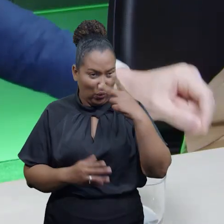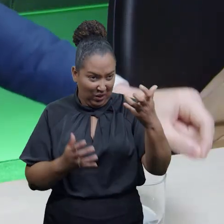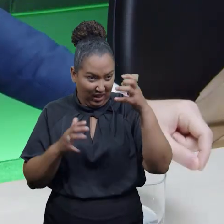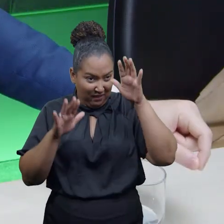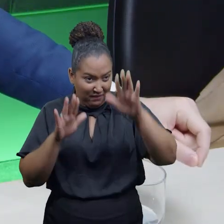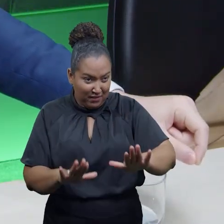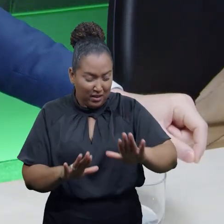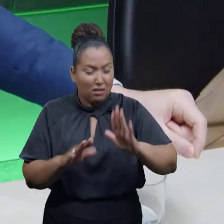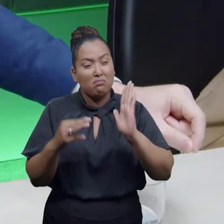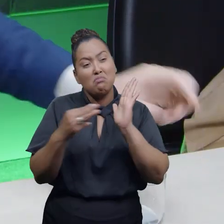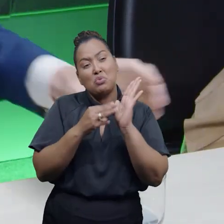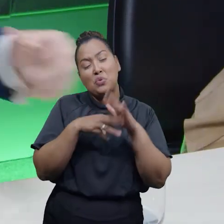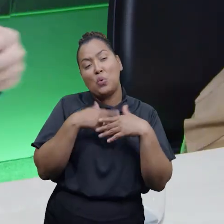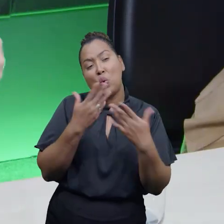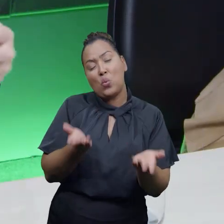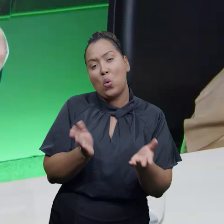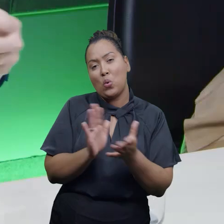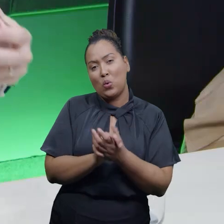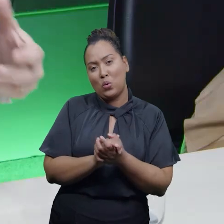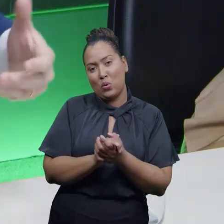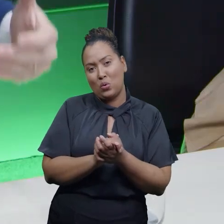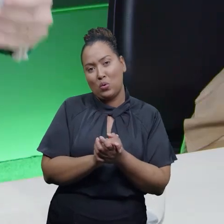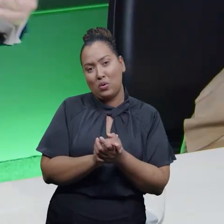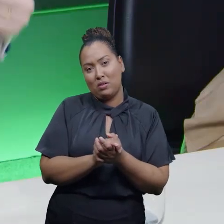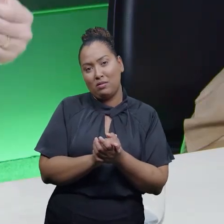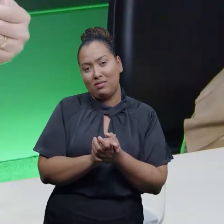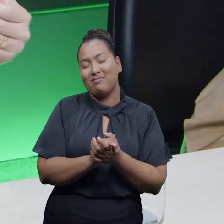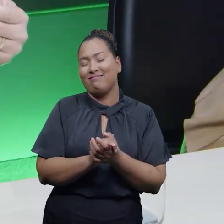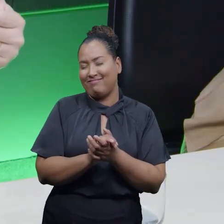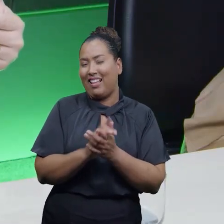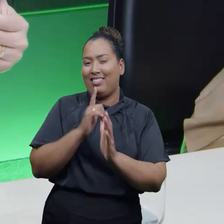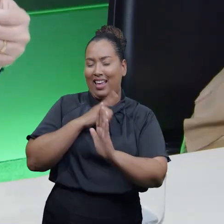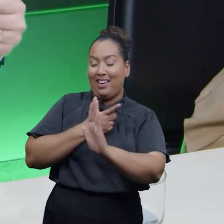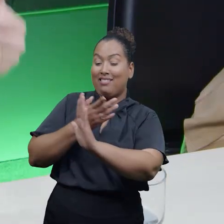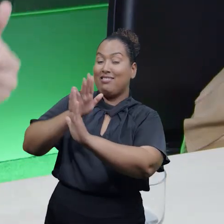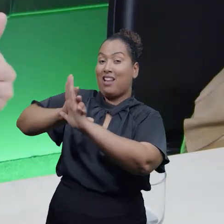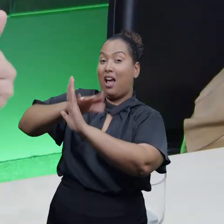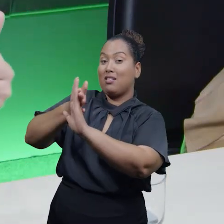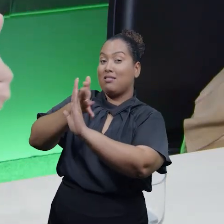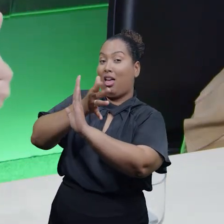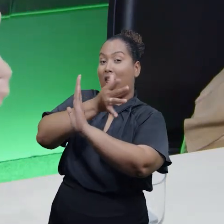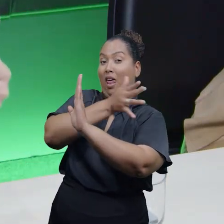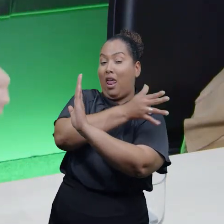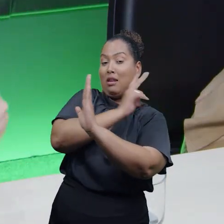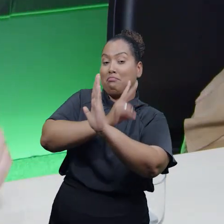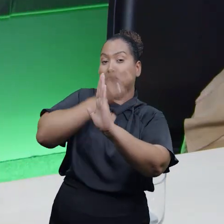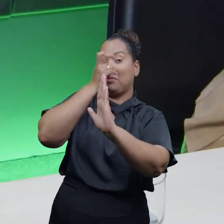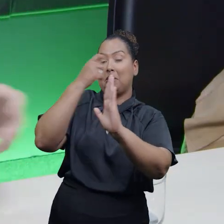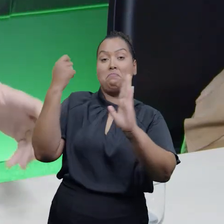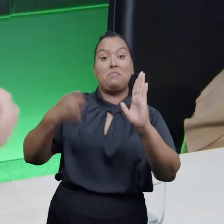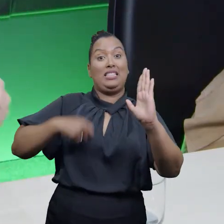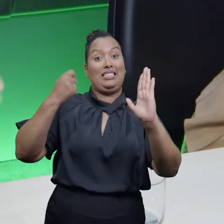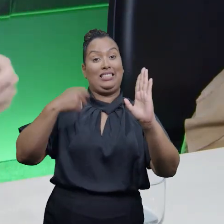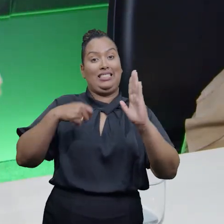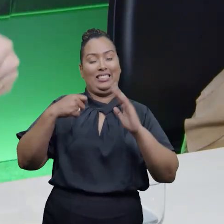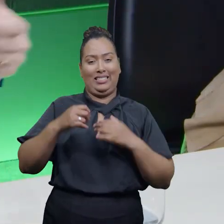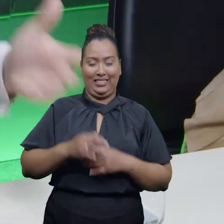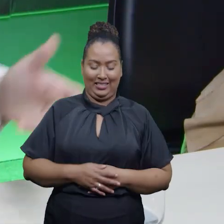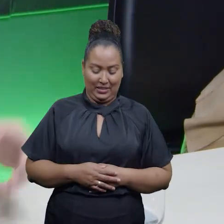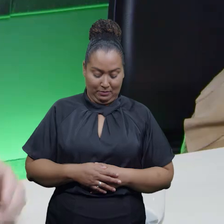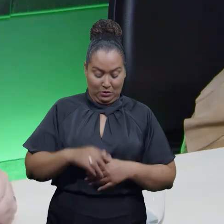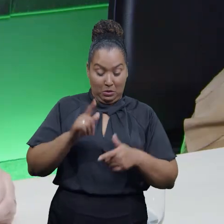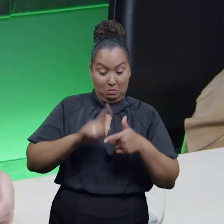quer continuar ali? Porque, na verdade, existe algo por trás que precisa ser reparado, né? Então, eu acredito que